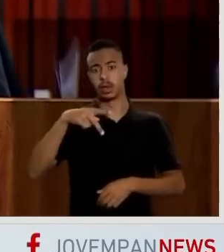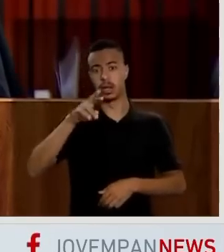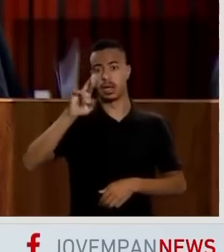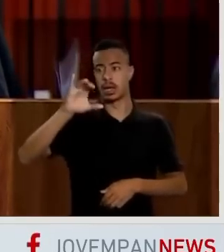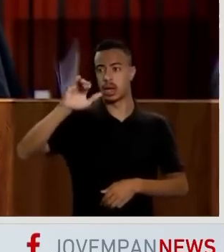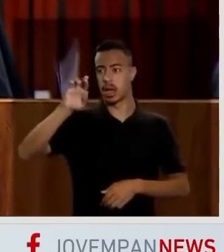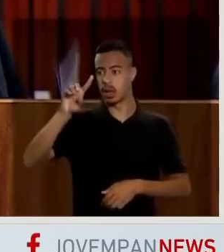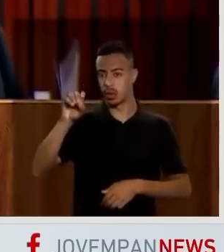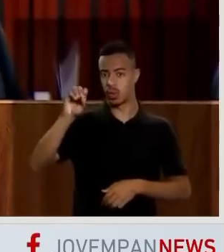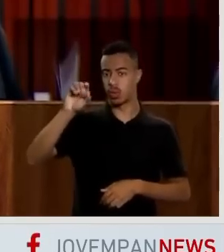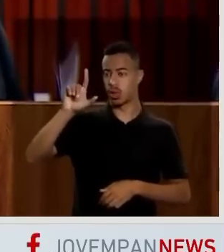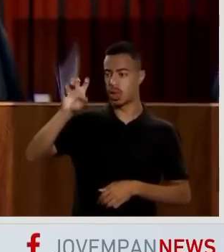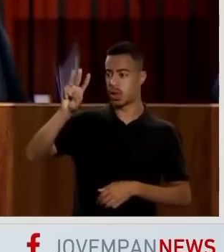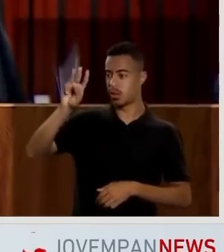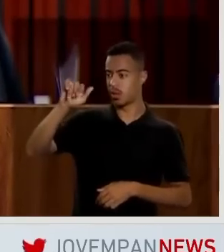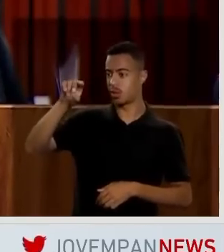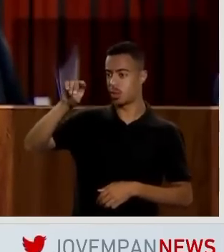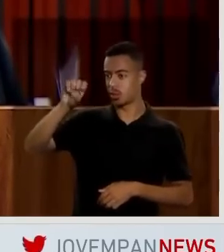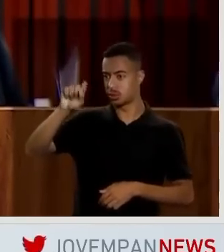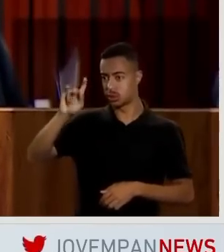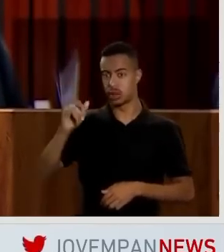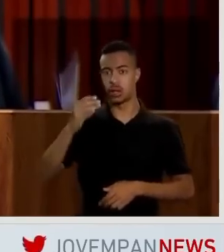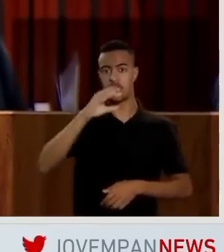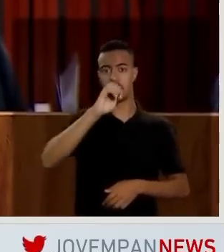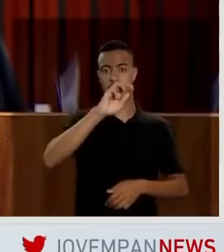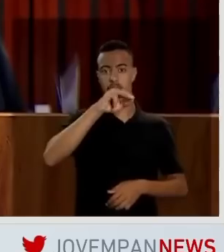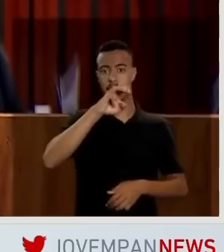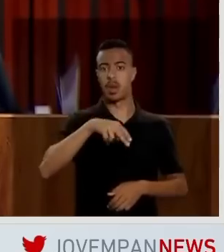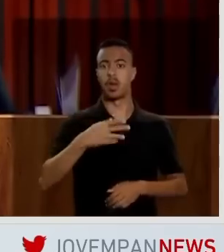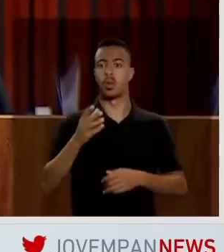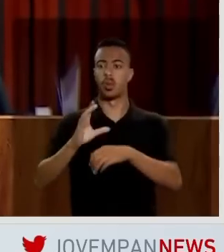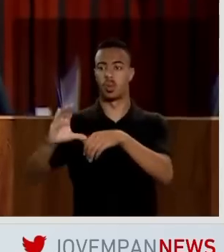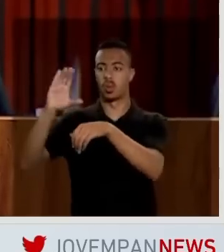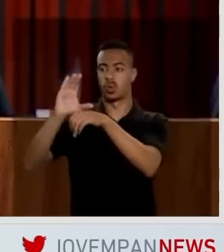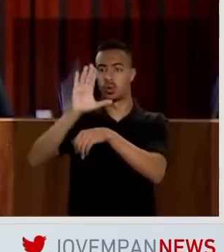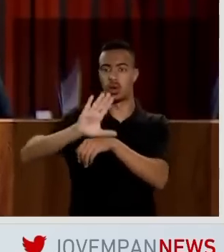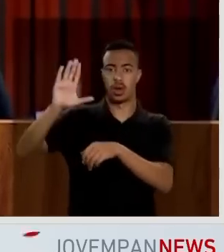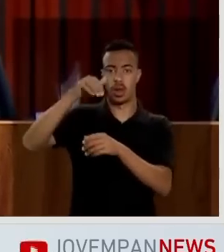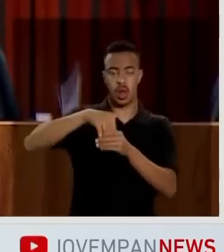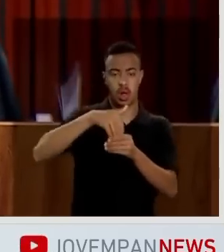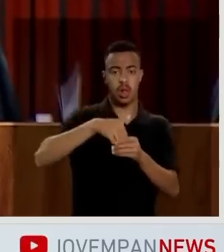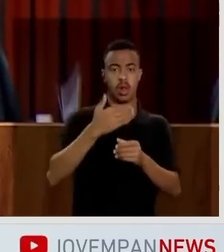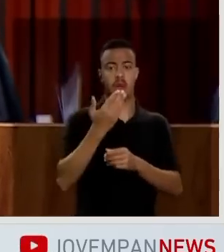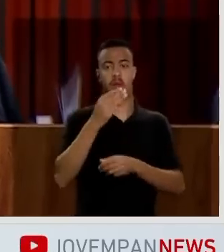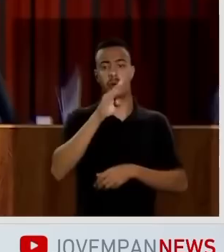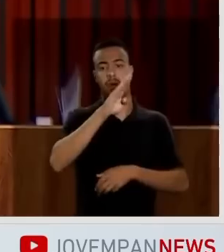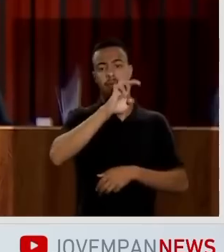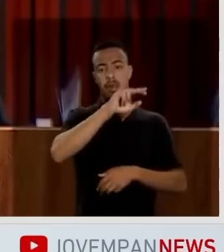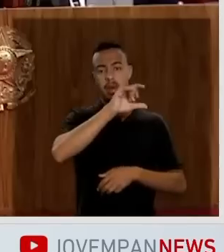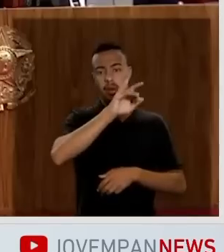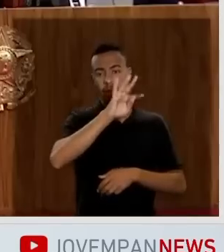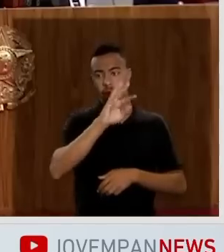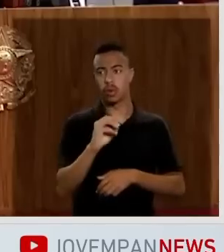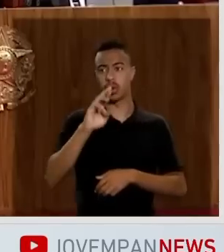supostamente afaste um perigo à democracia... entre aspas, nós estamos, na verdade, flertando com o perigo. Porque